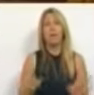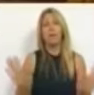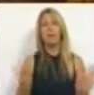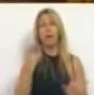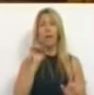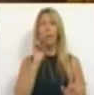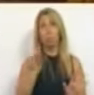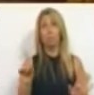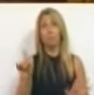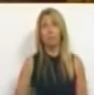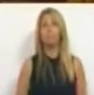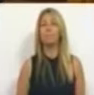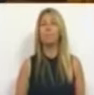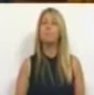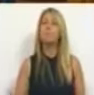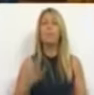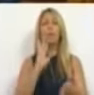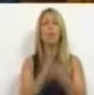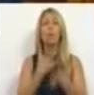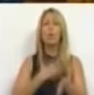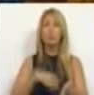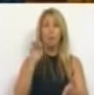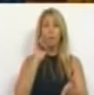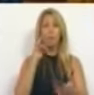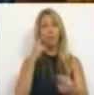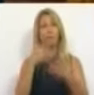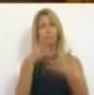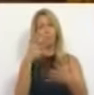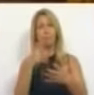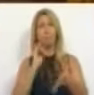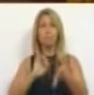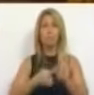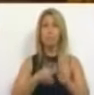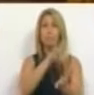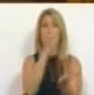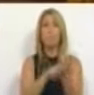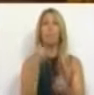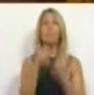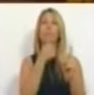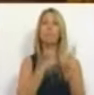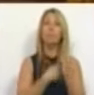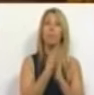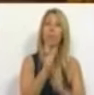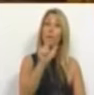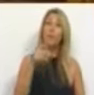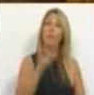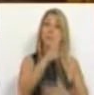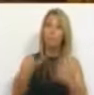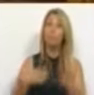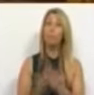sumenos importância. E por fim gostava de valorizar a possibilidade de aprovar algumas das medidas que o PCP